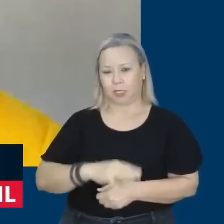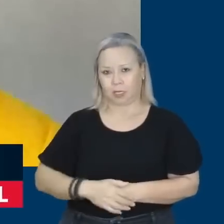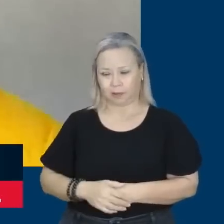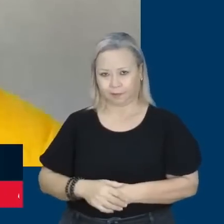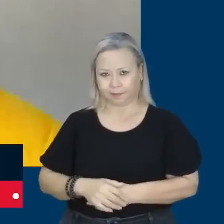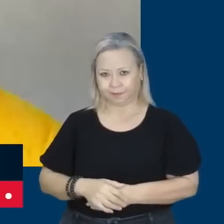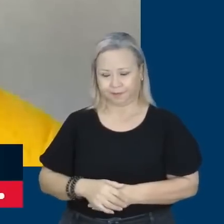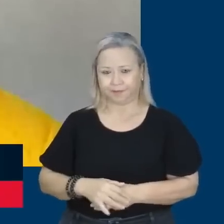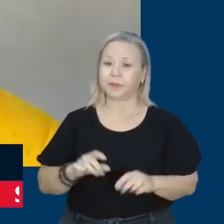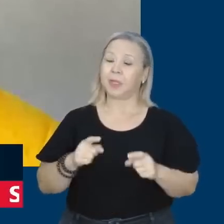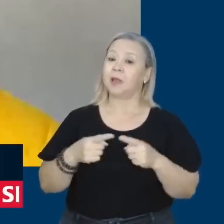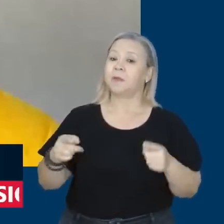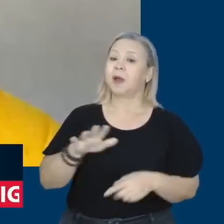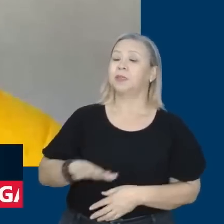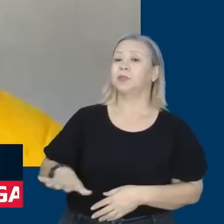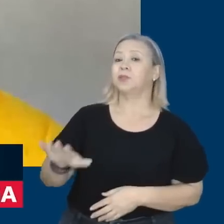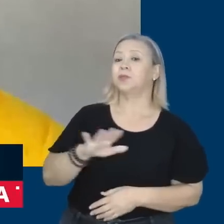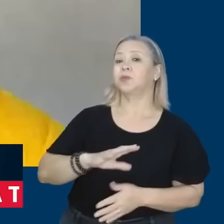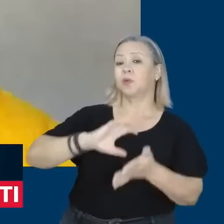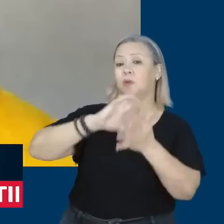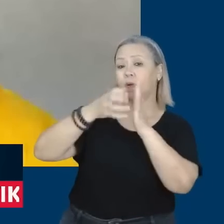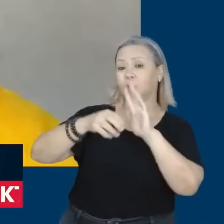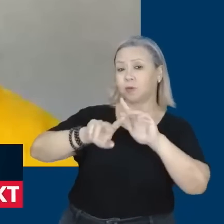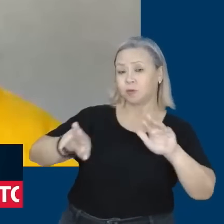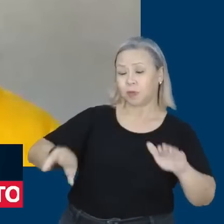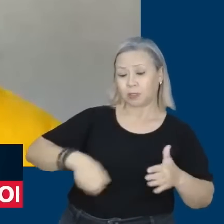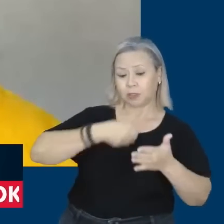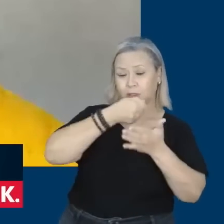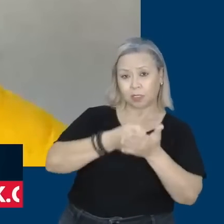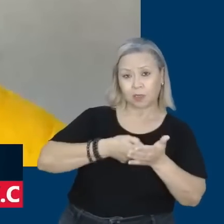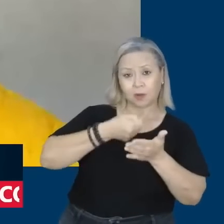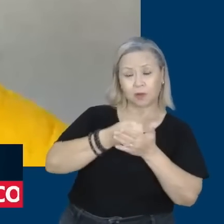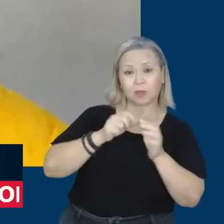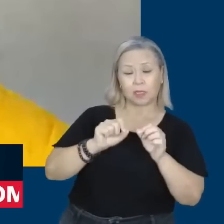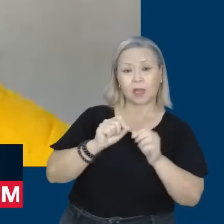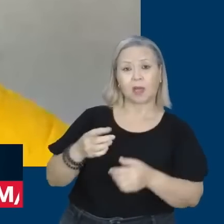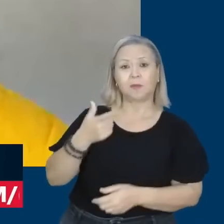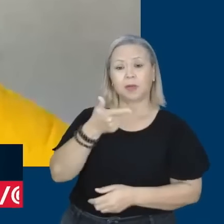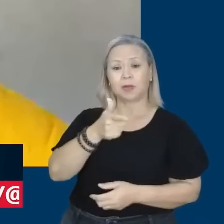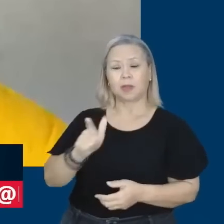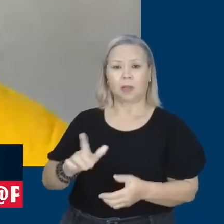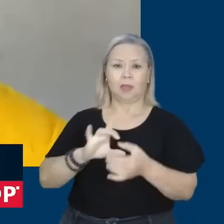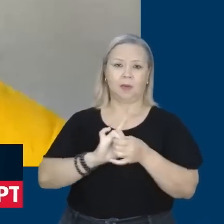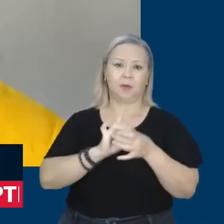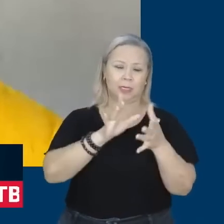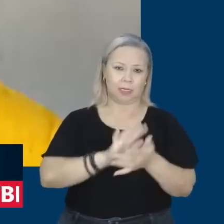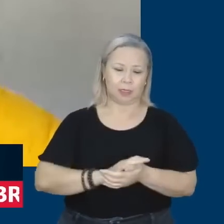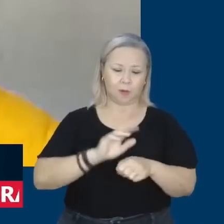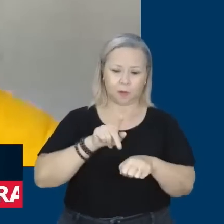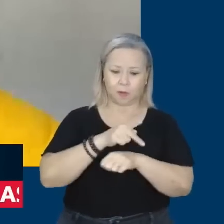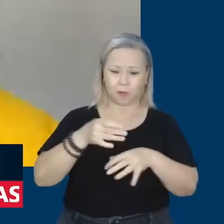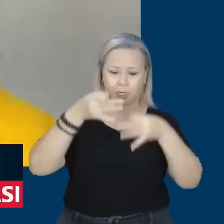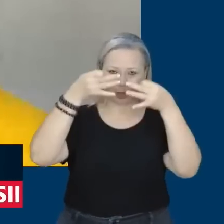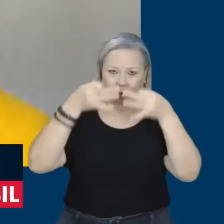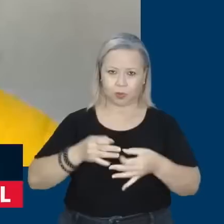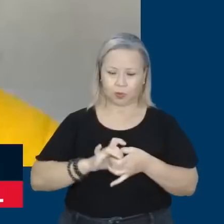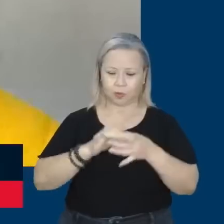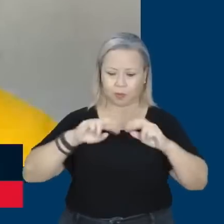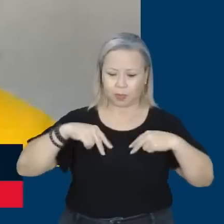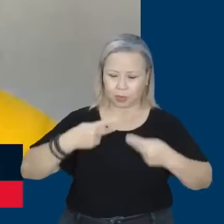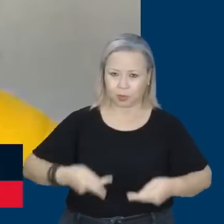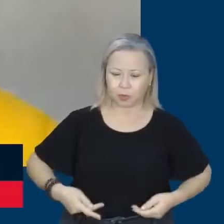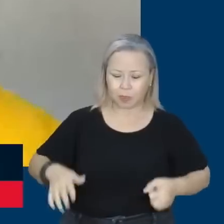né? Mas de todos aqueles e aquelas que lutaram pela redemocratização. Por um país mais justo, mais humano,